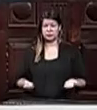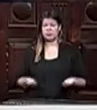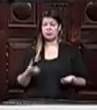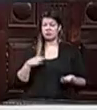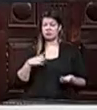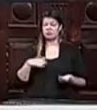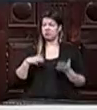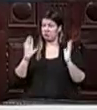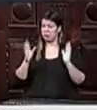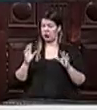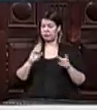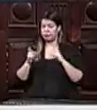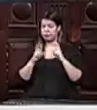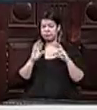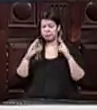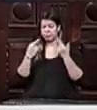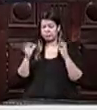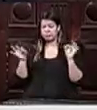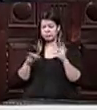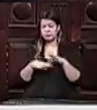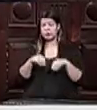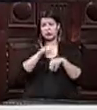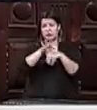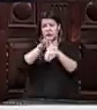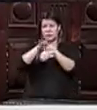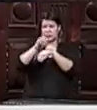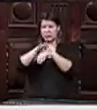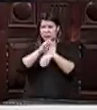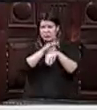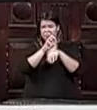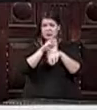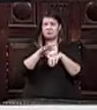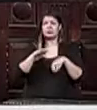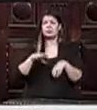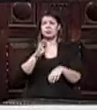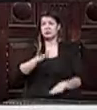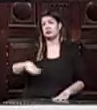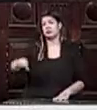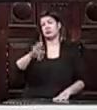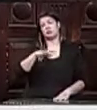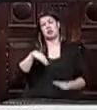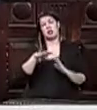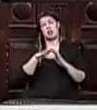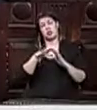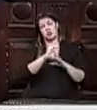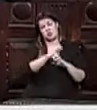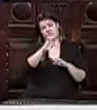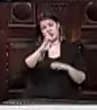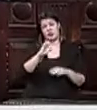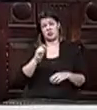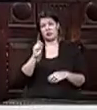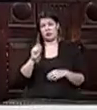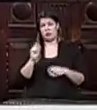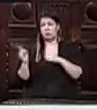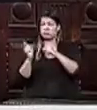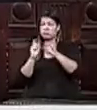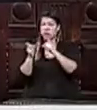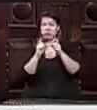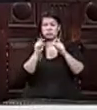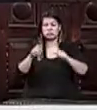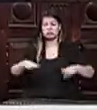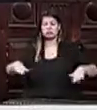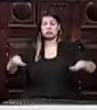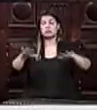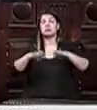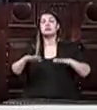nos distribuímos, mais ou menos, por várias regiões do Estado, fazendo debates regionais e